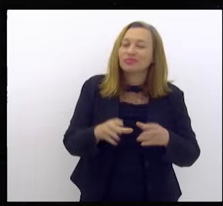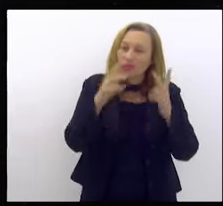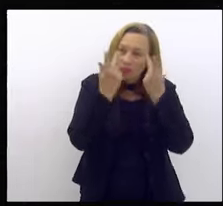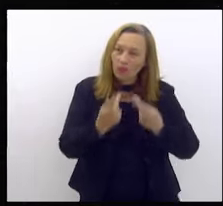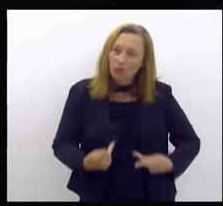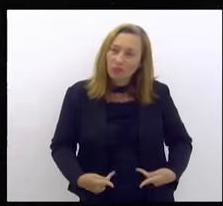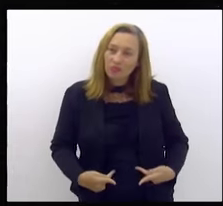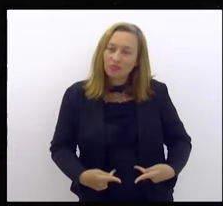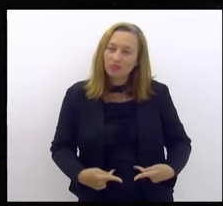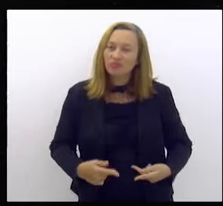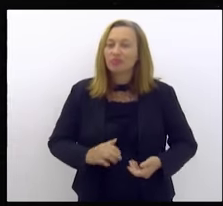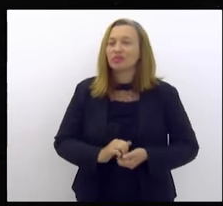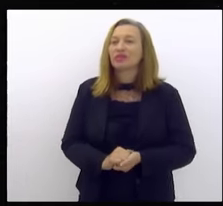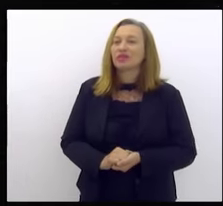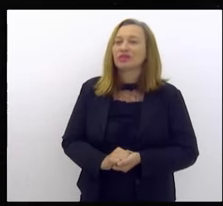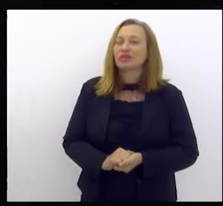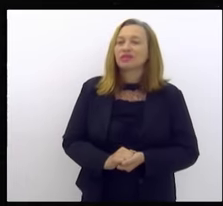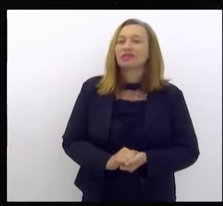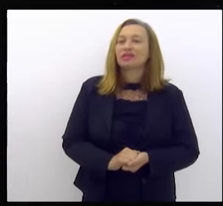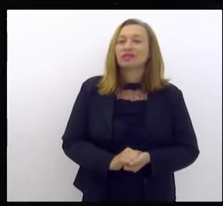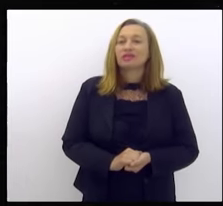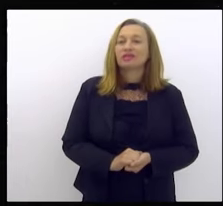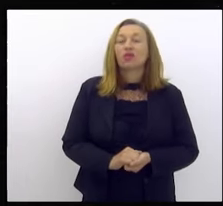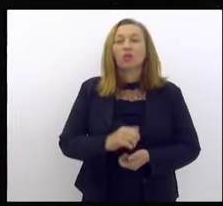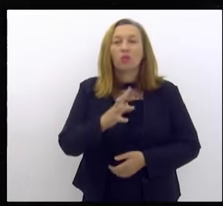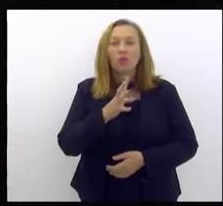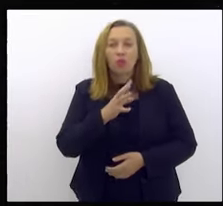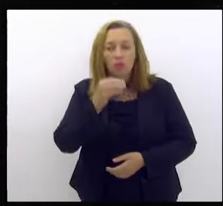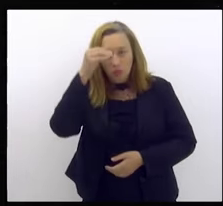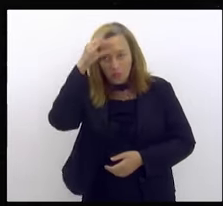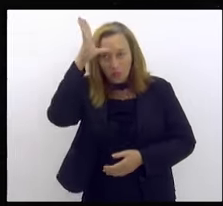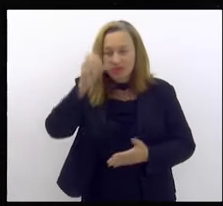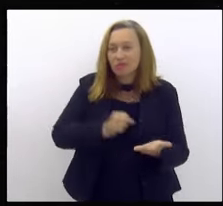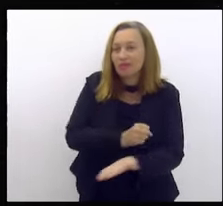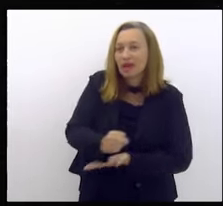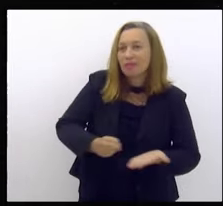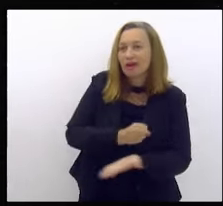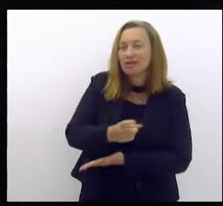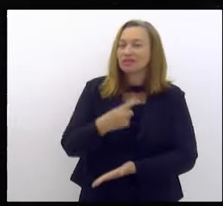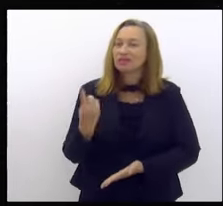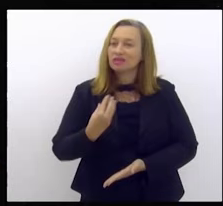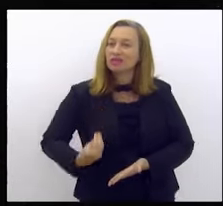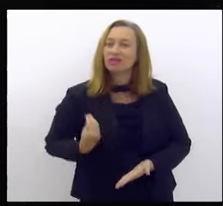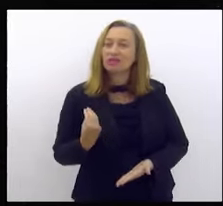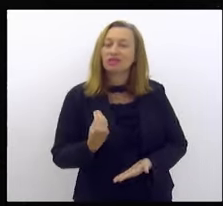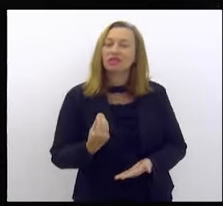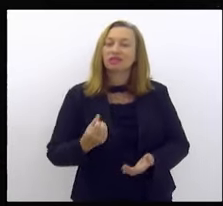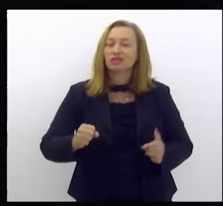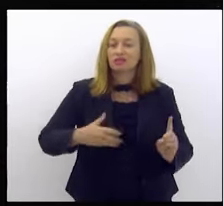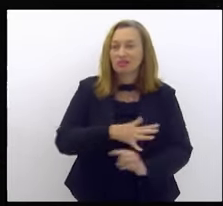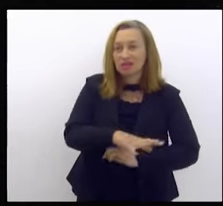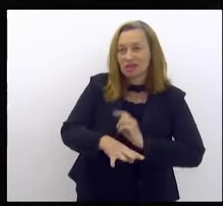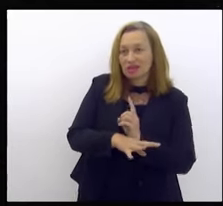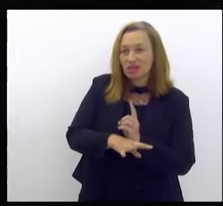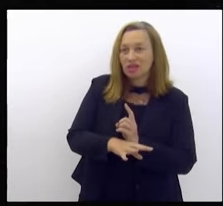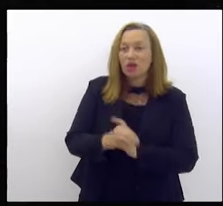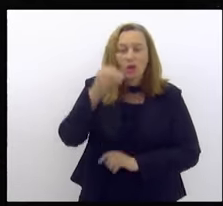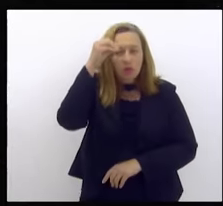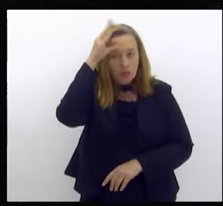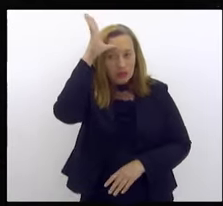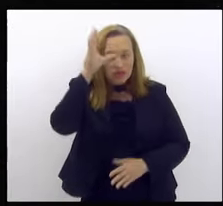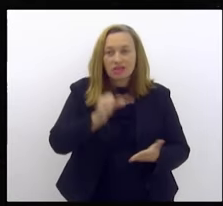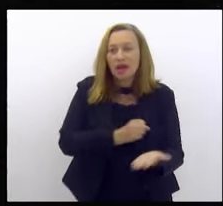e confere a humanidade para o outro. O conhecimento é a base da nossa vida em sociedade. O conhecimento é a base